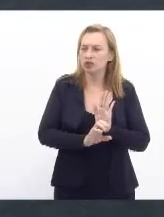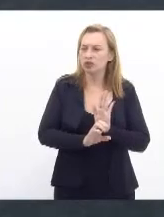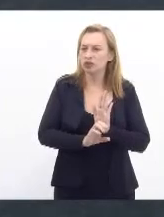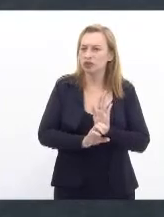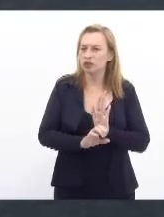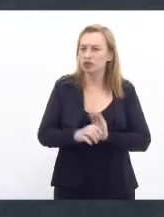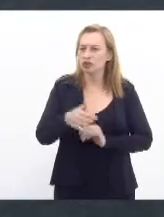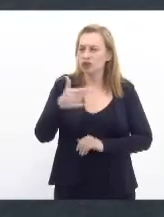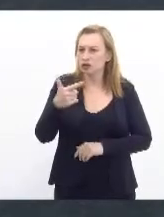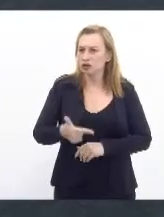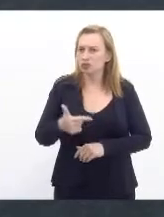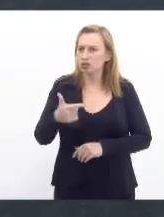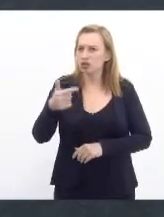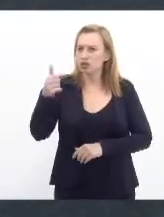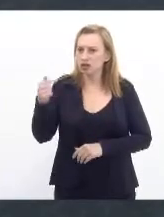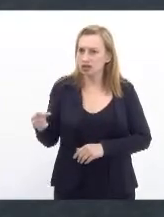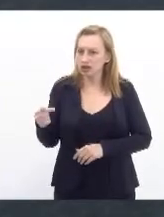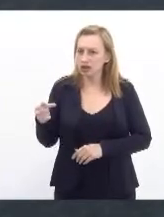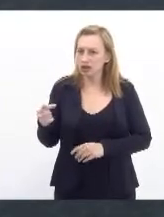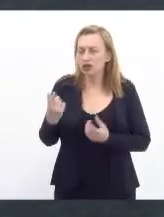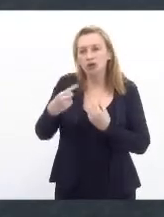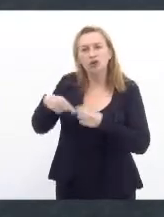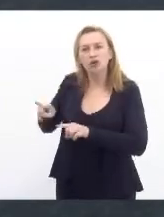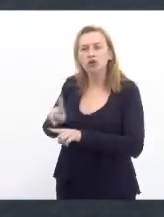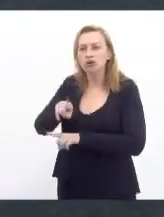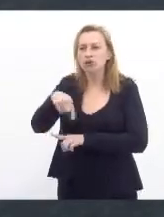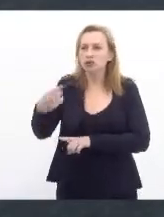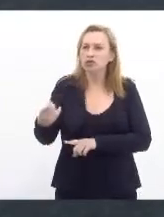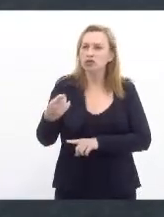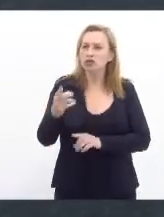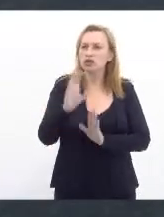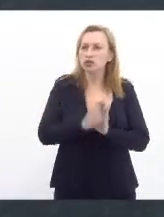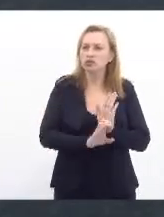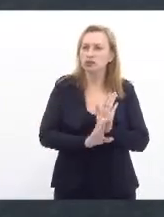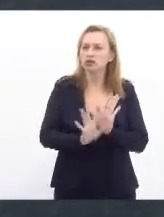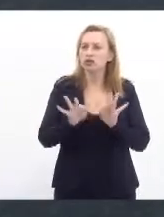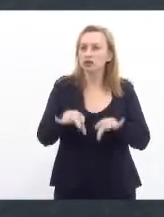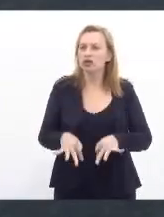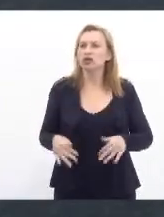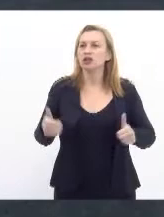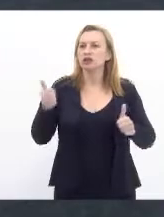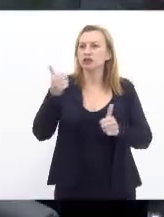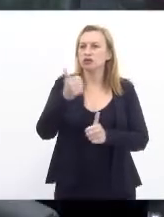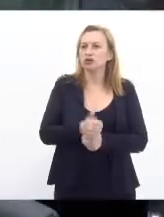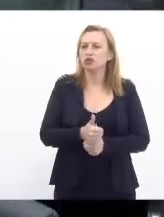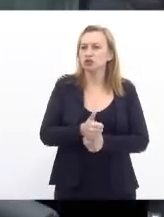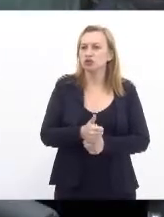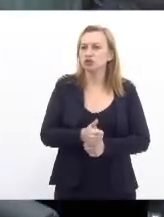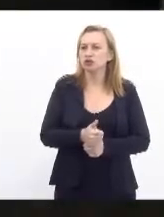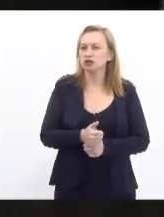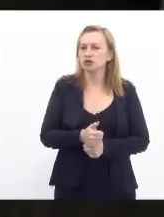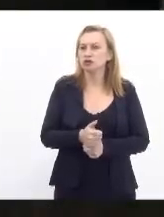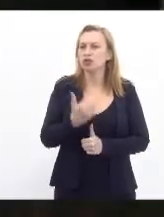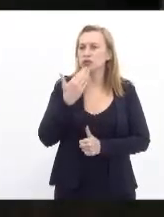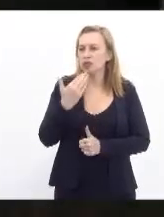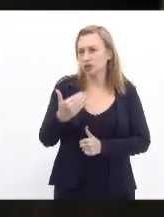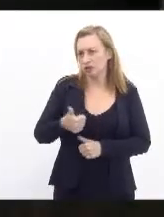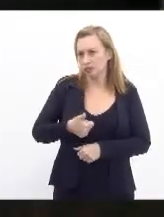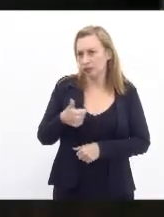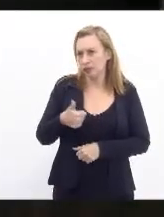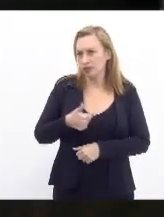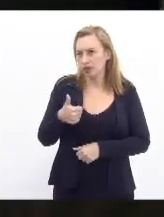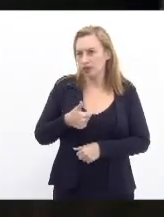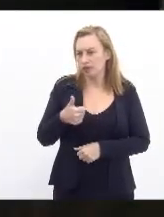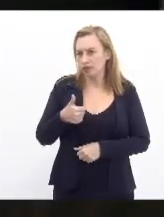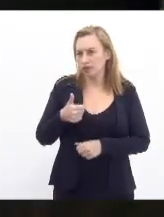às emendas 2 e 7, contrário às demais emendas, concluindo por substitutivos. Primeiro, agradecer